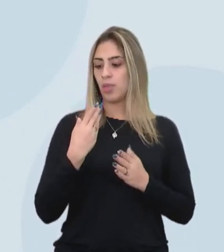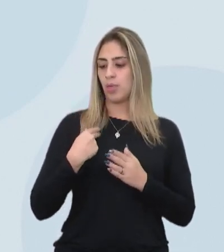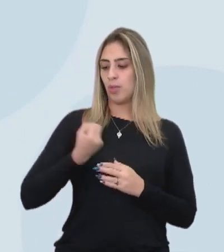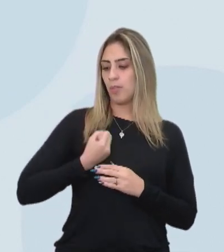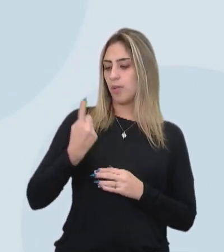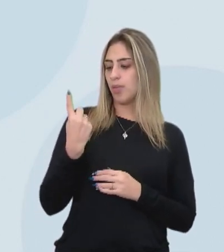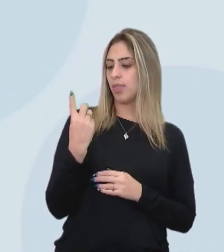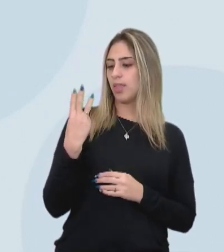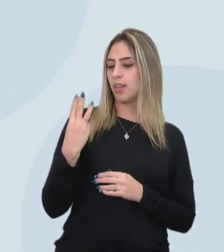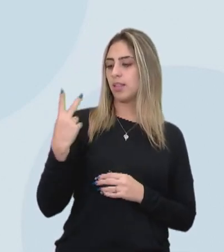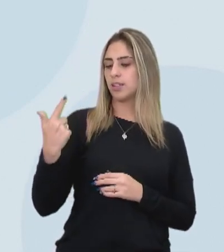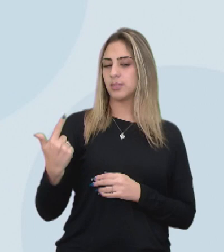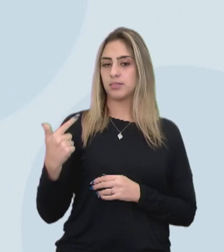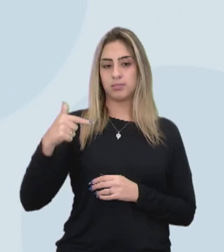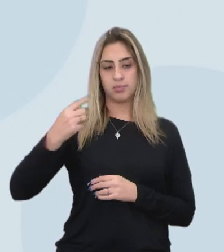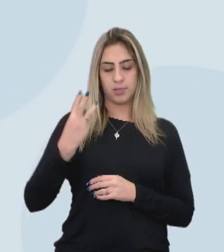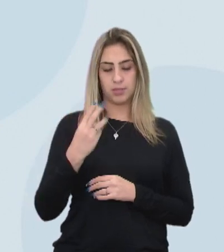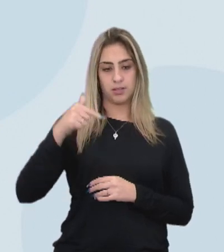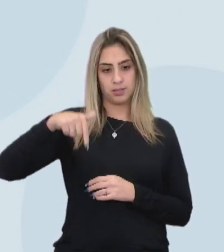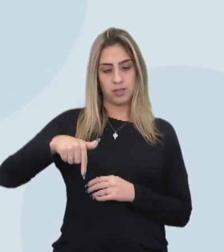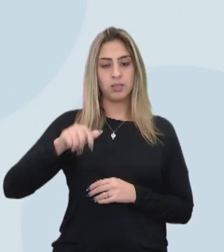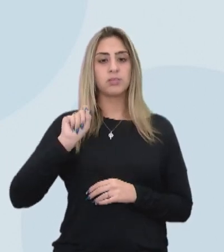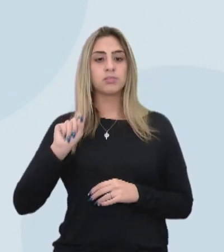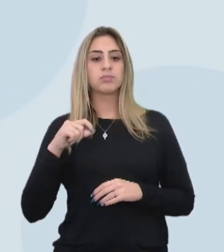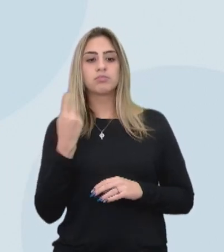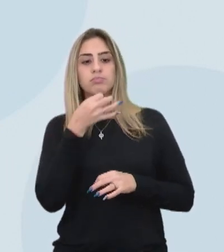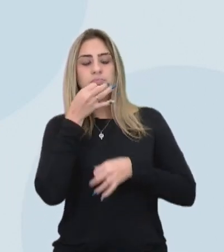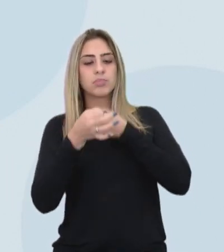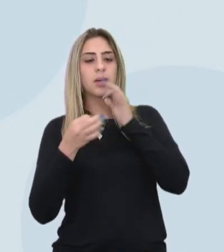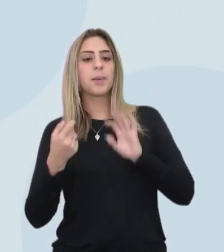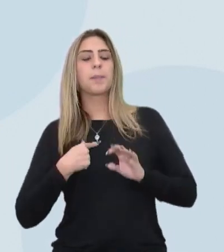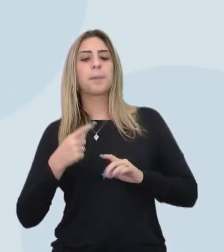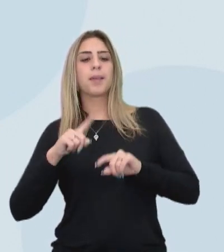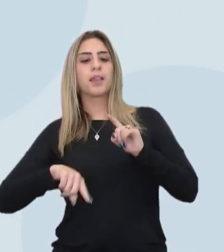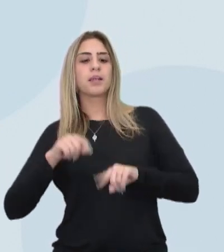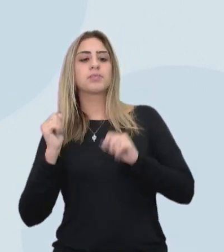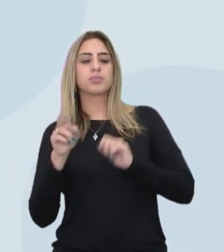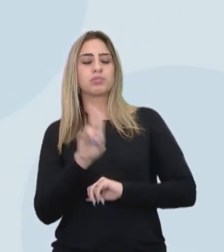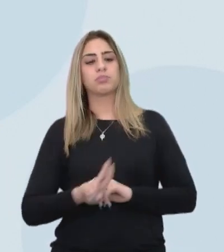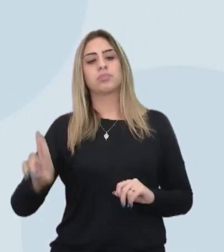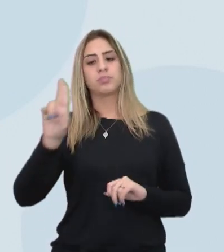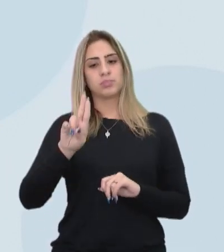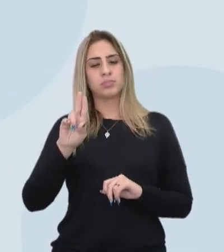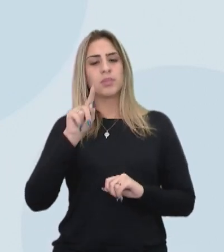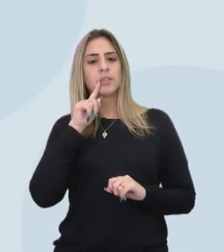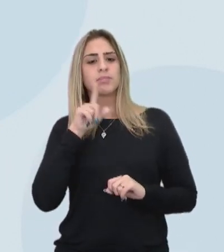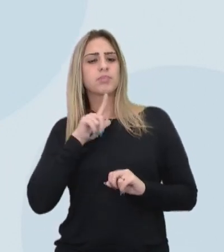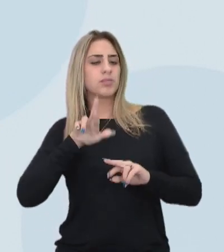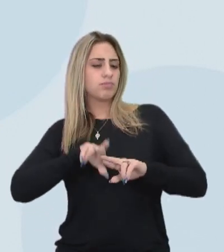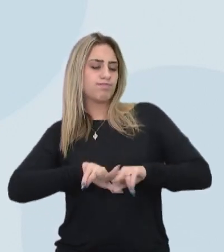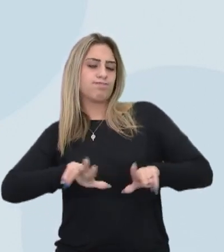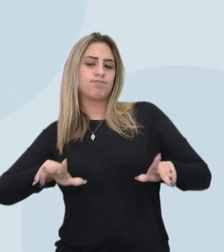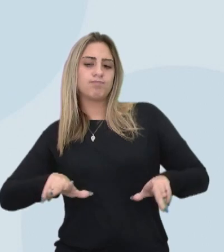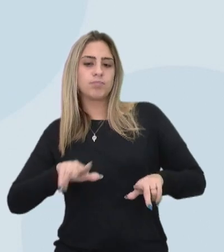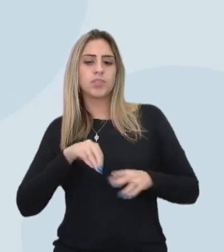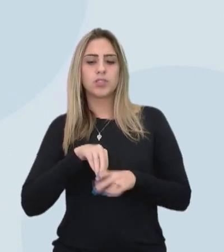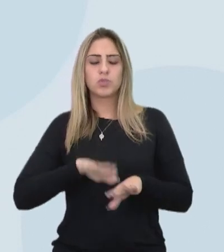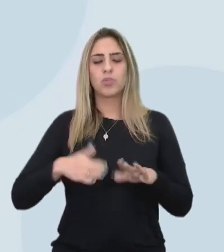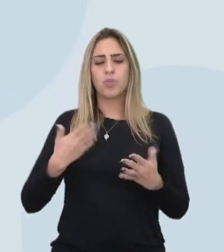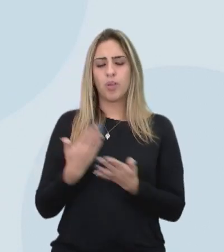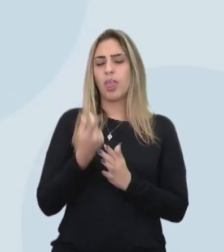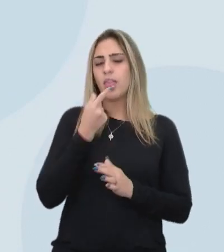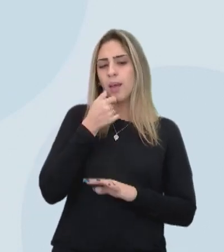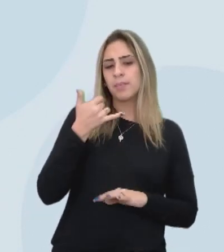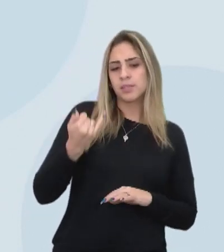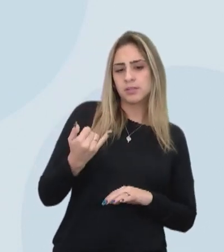37. E ele sugere para a gente os materiais que a gente pode usar. Claro que existem aí as variáveis, nossa unidade escolar, lápis e